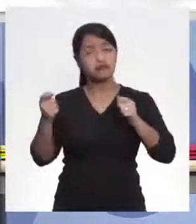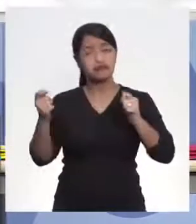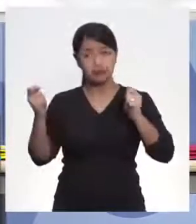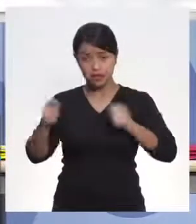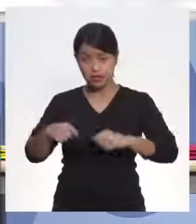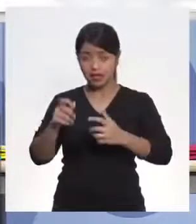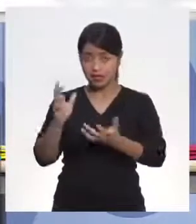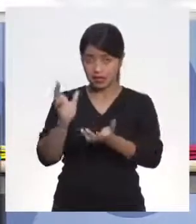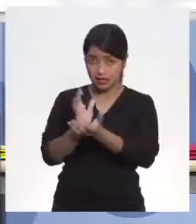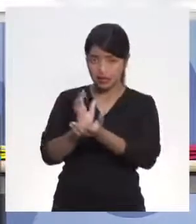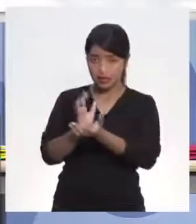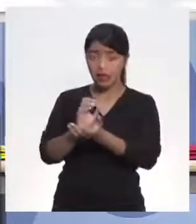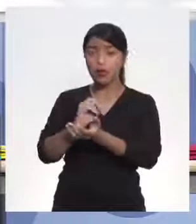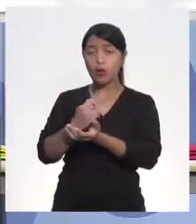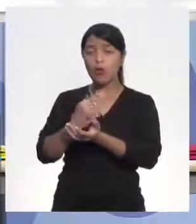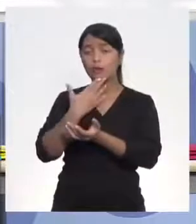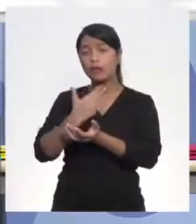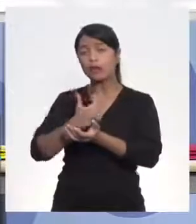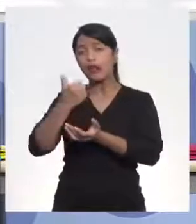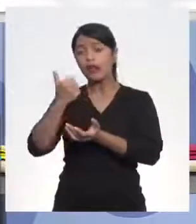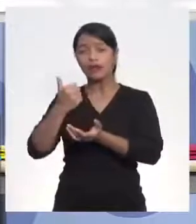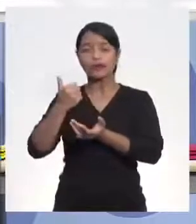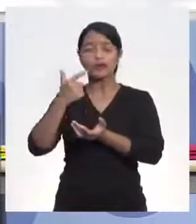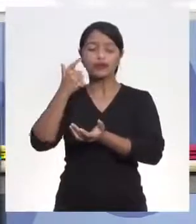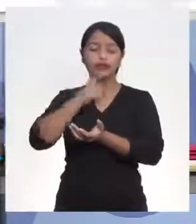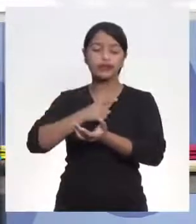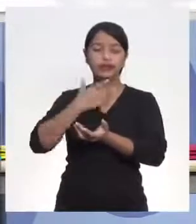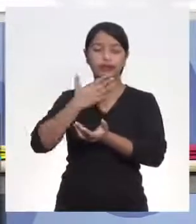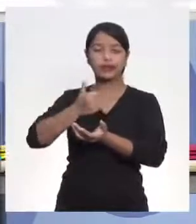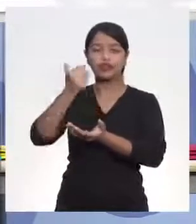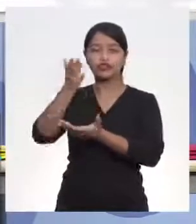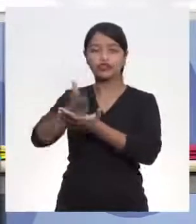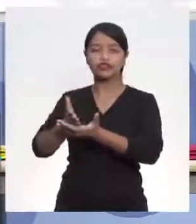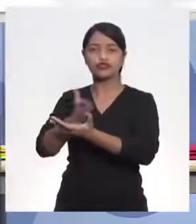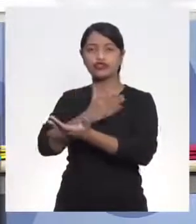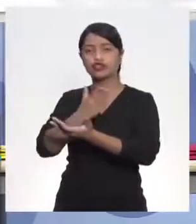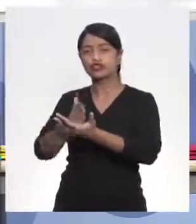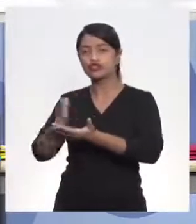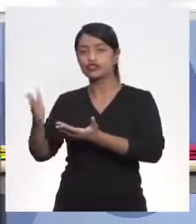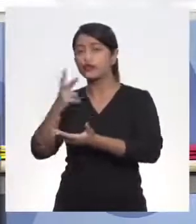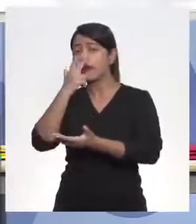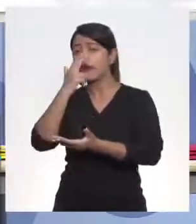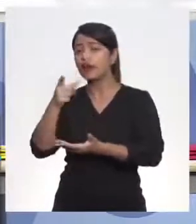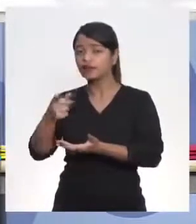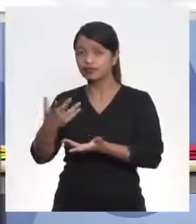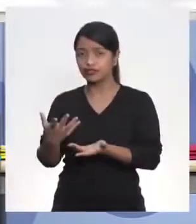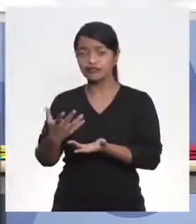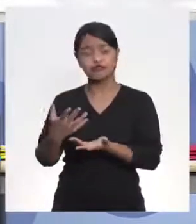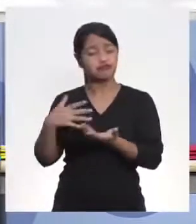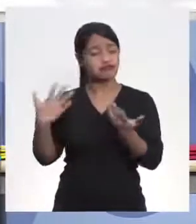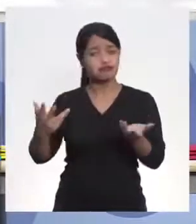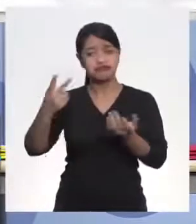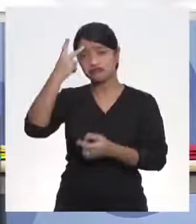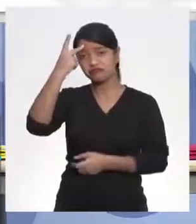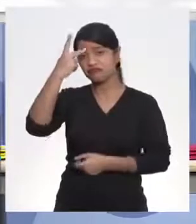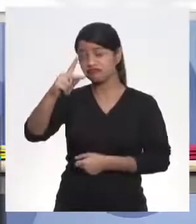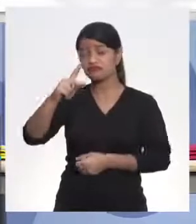uma equipe ou você acha melhor, até por uma administração sua, dividir em 2 equipes? Então, vai depender